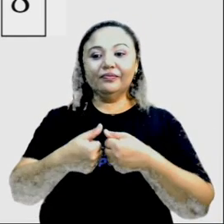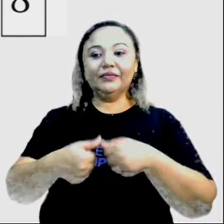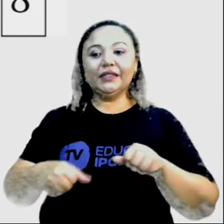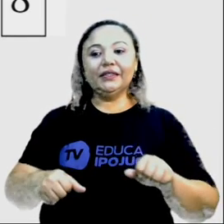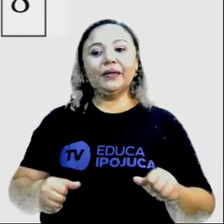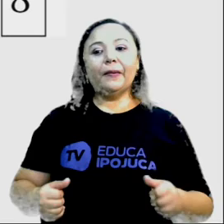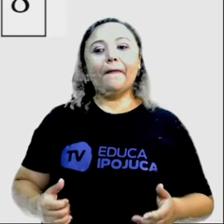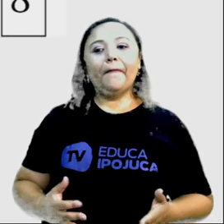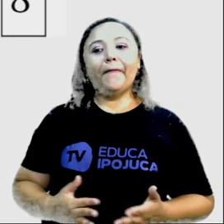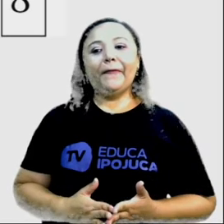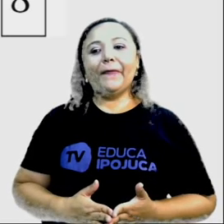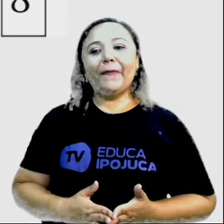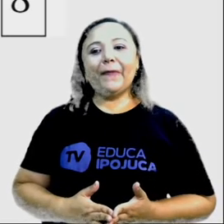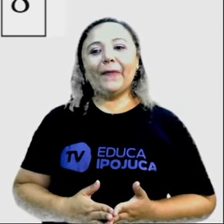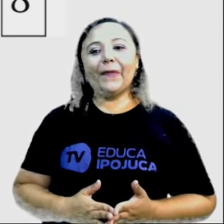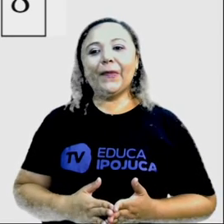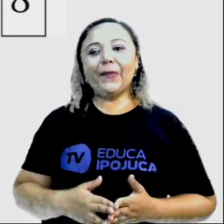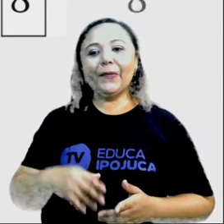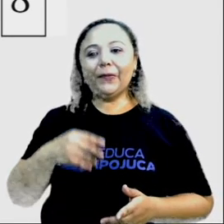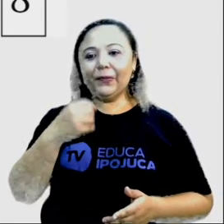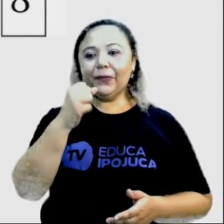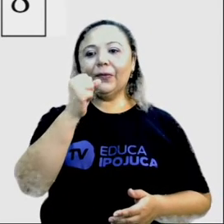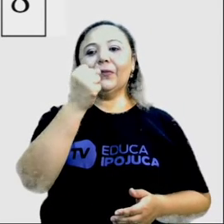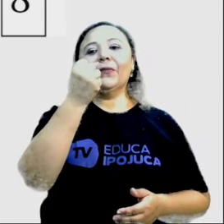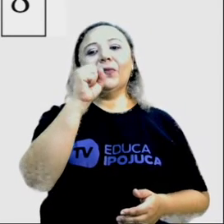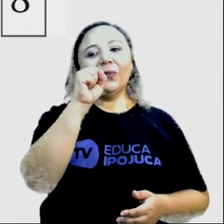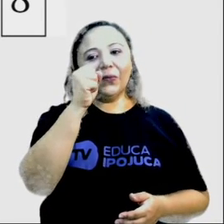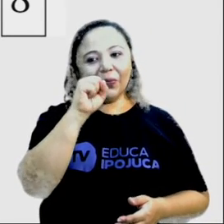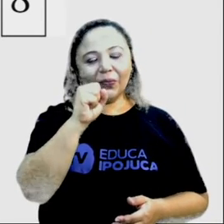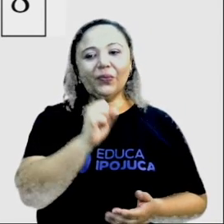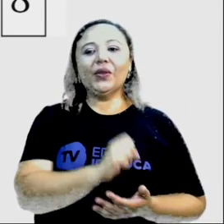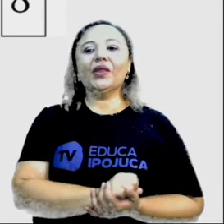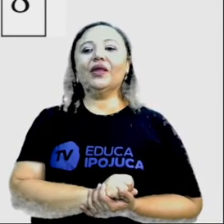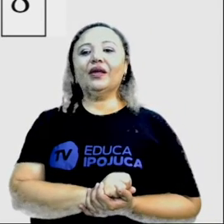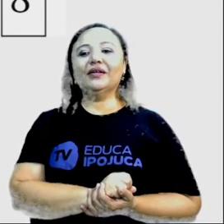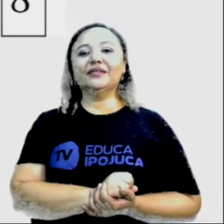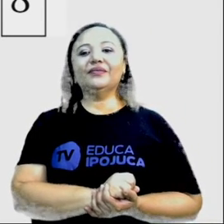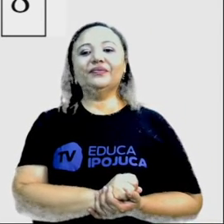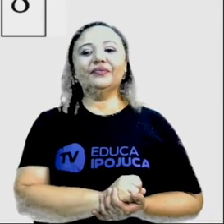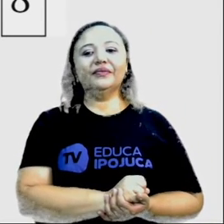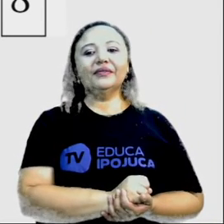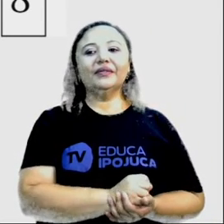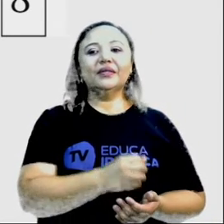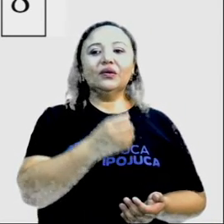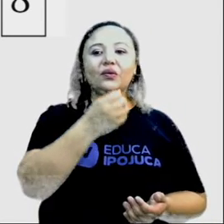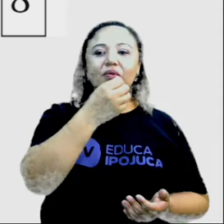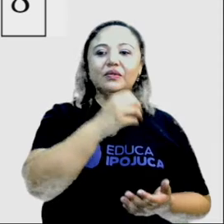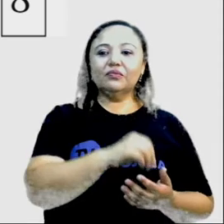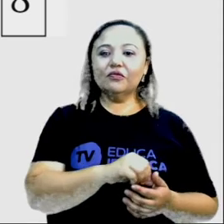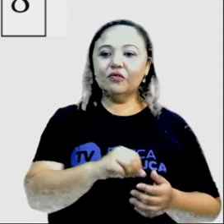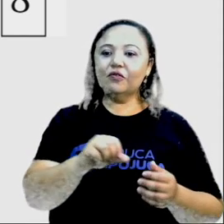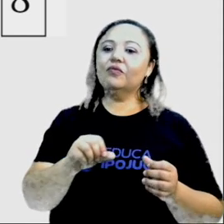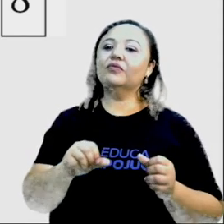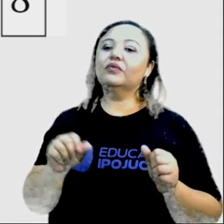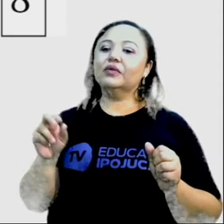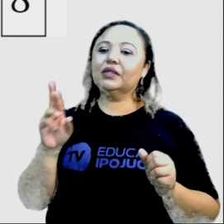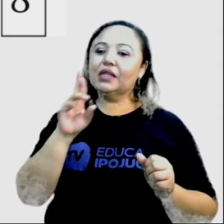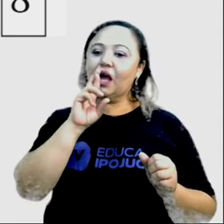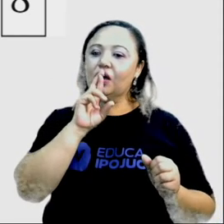hein? Isso, muito bem. 8 também, novamente, e formamos o número